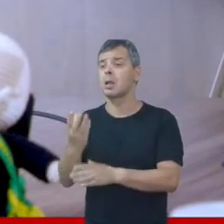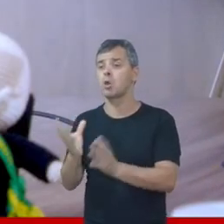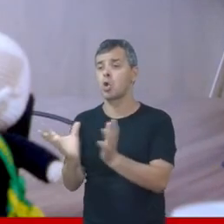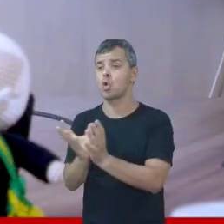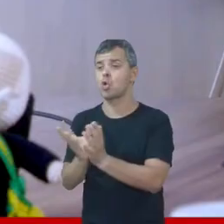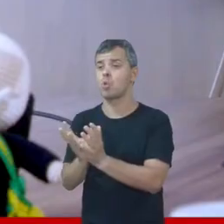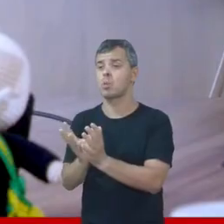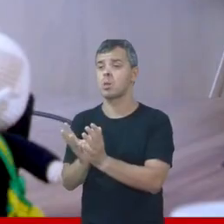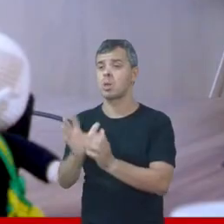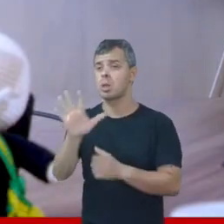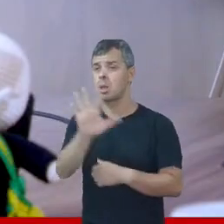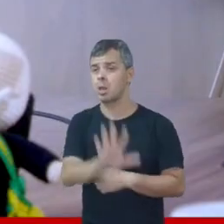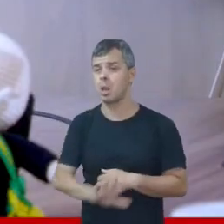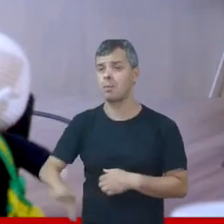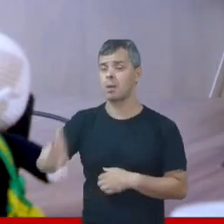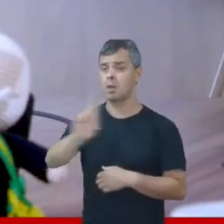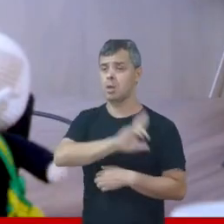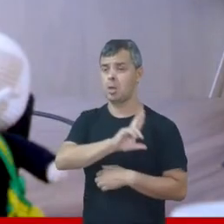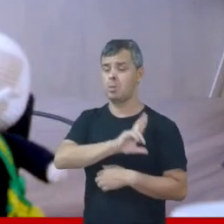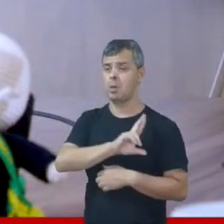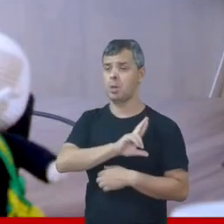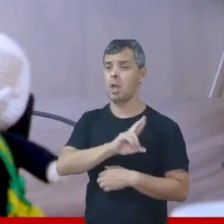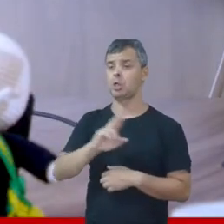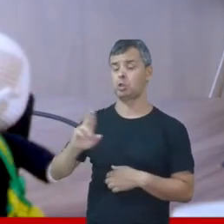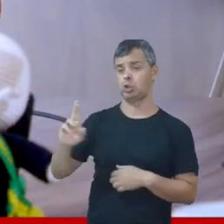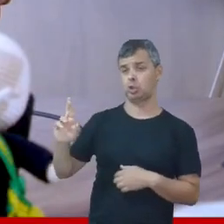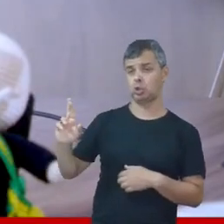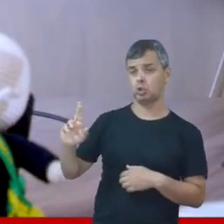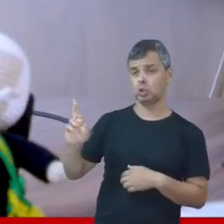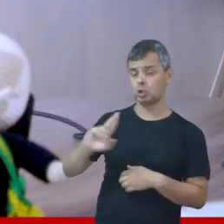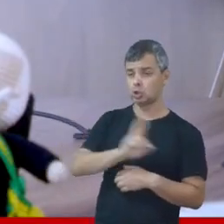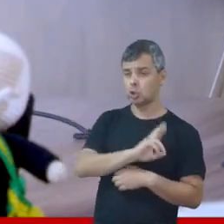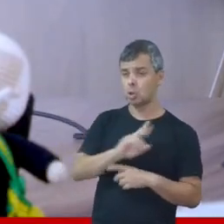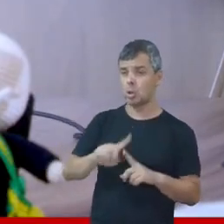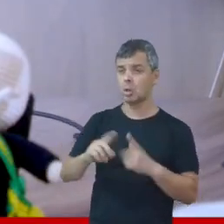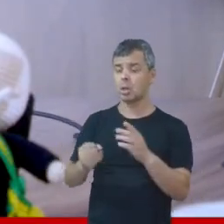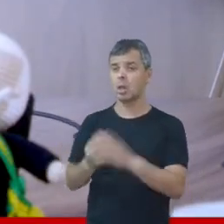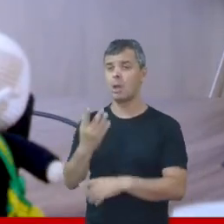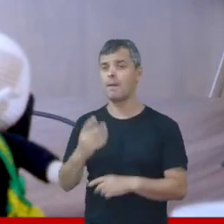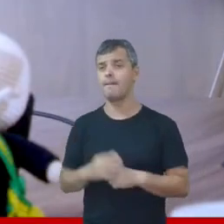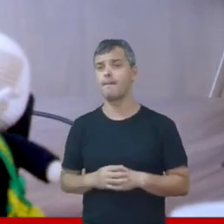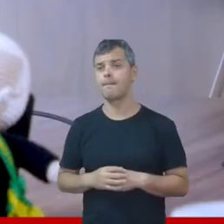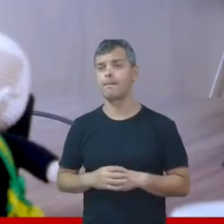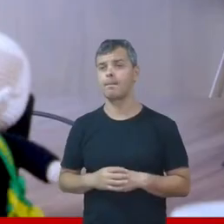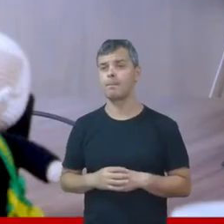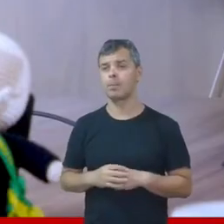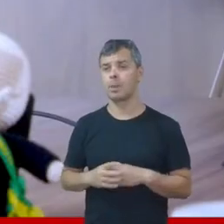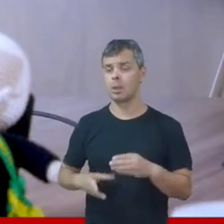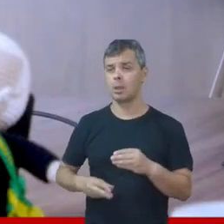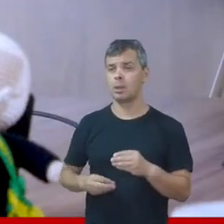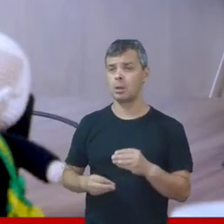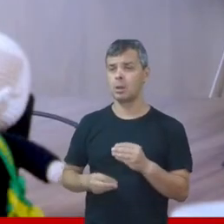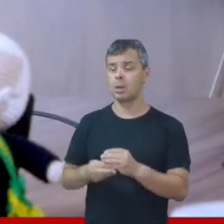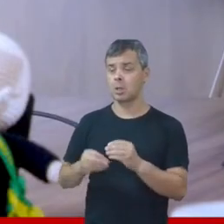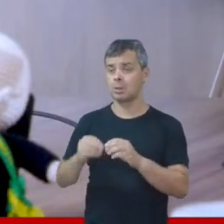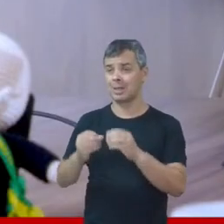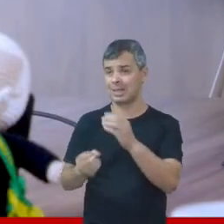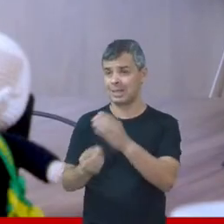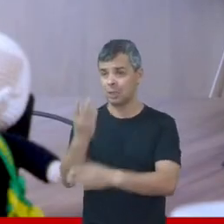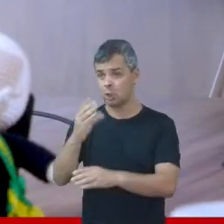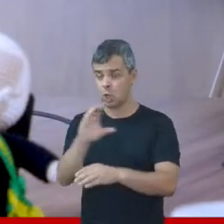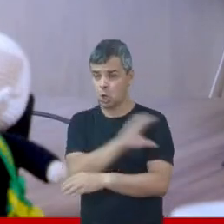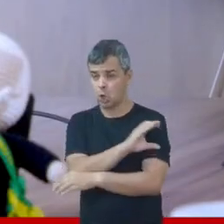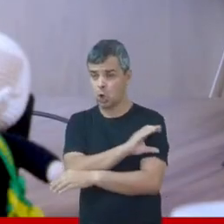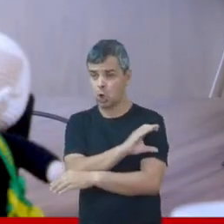Comitê Nacional de Respeito à Liberdade Religiosa, que é fruto da ação, inclusive da estruturação da